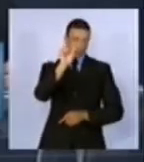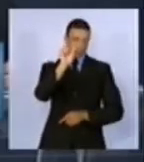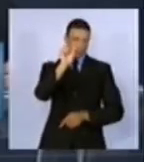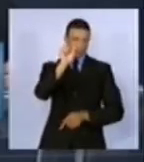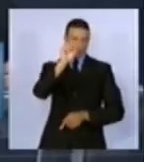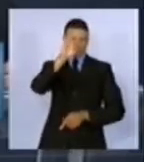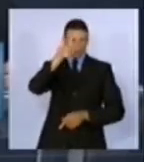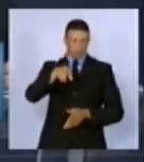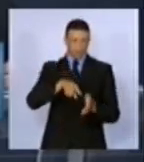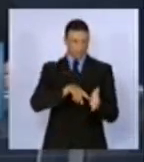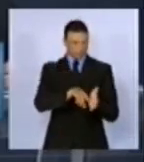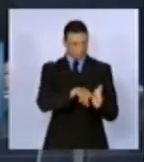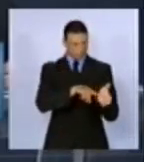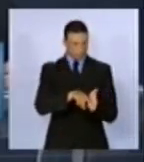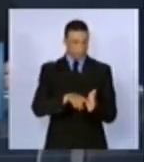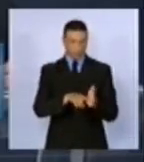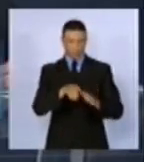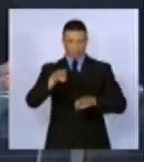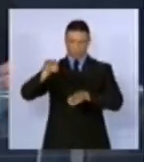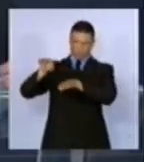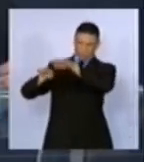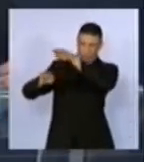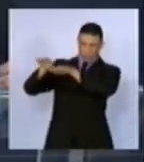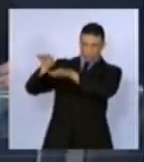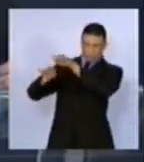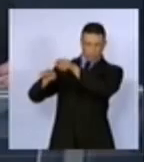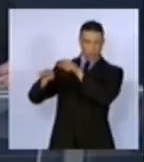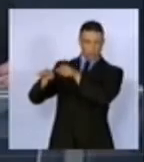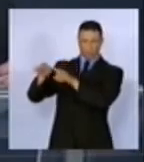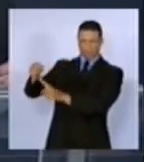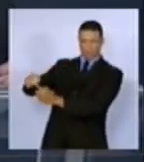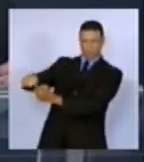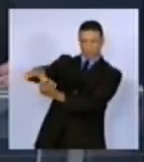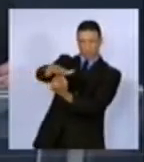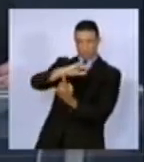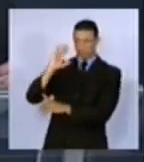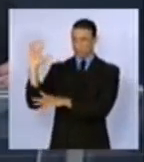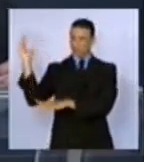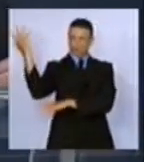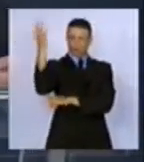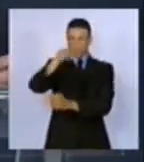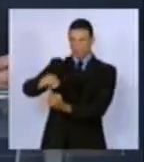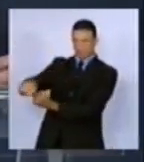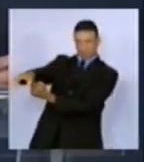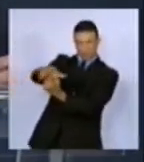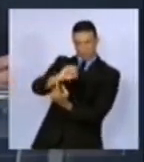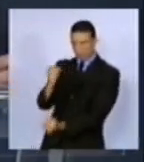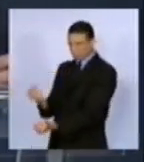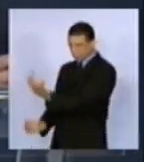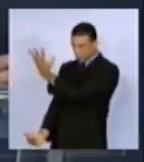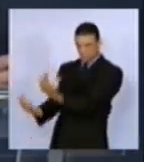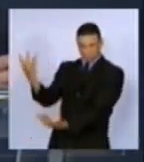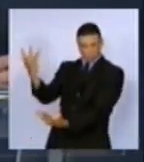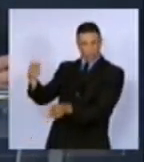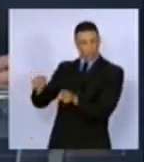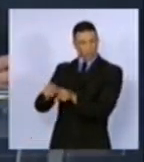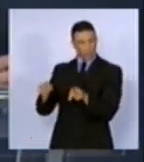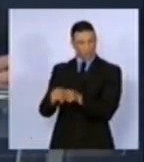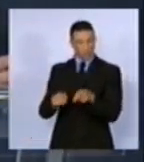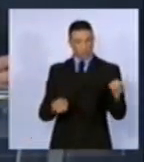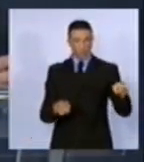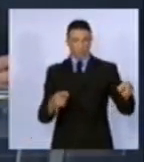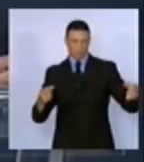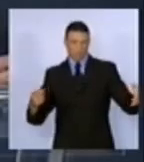analisar o balanço entre a melhoria ambiental decorrente da proibição da queima e o impacto negativo na